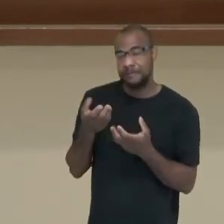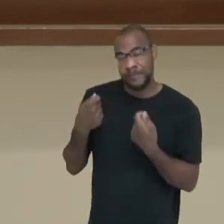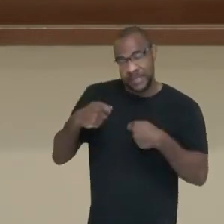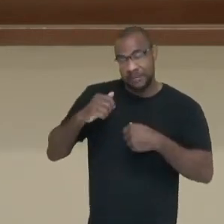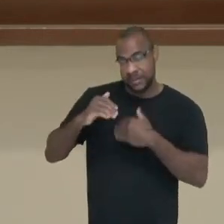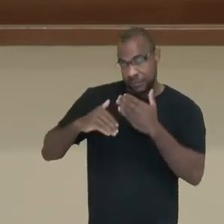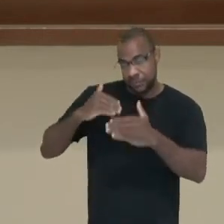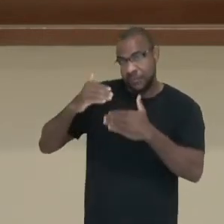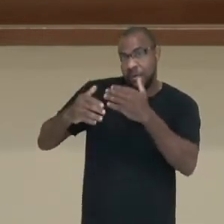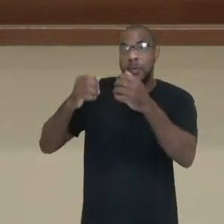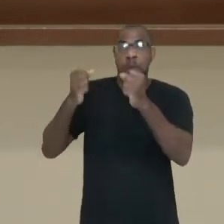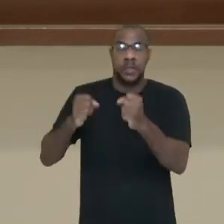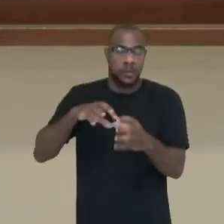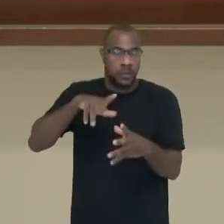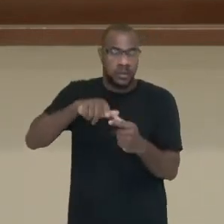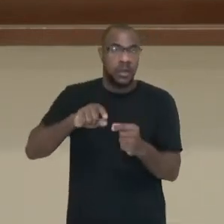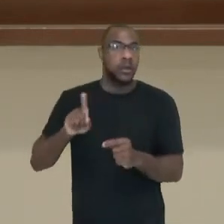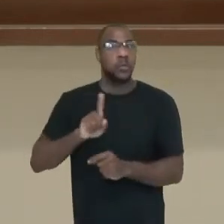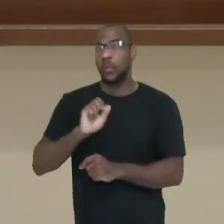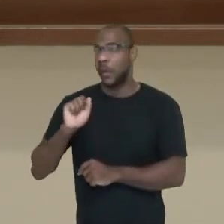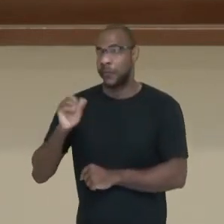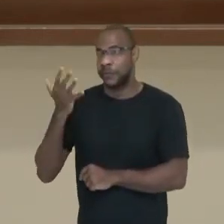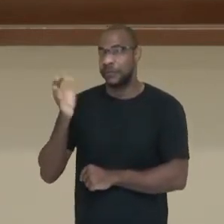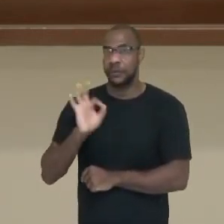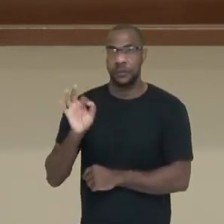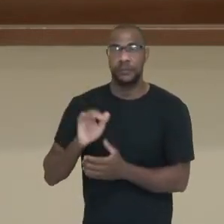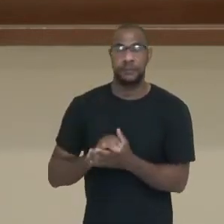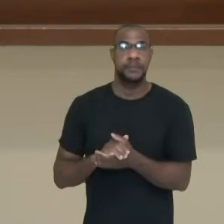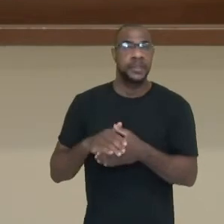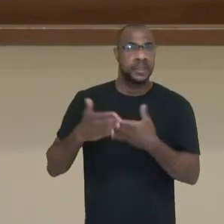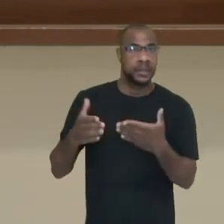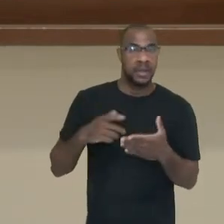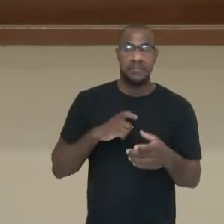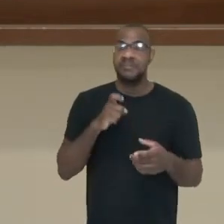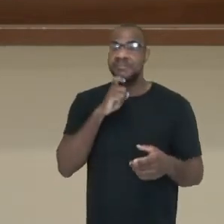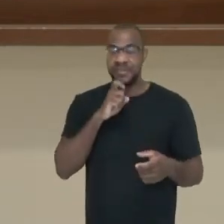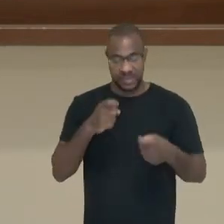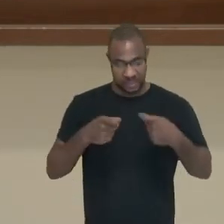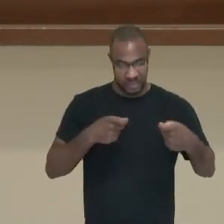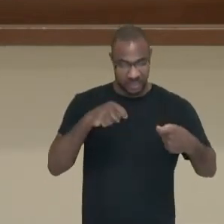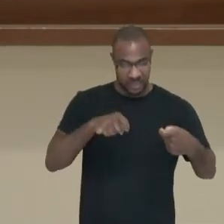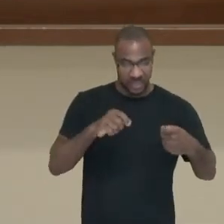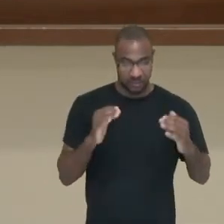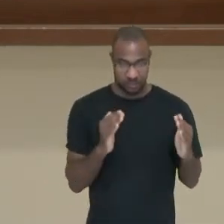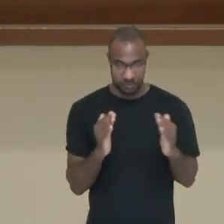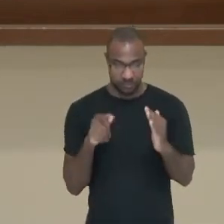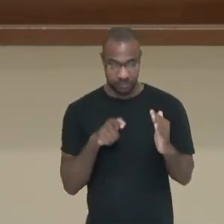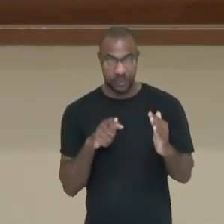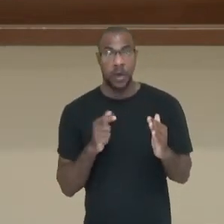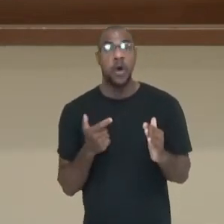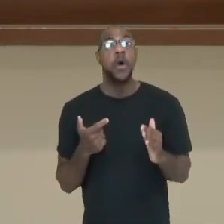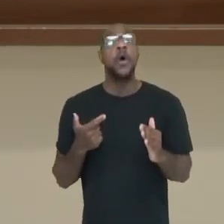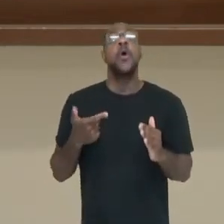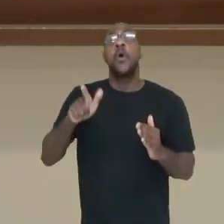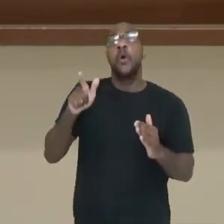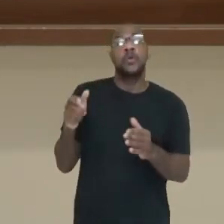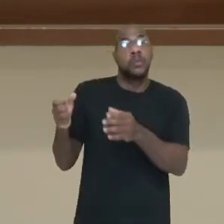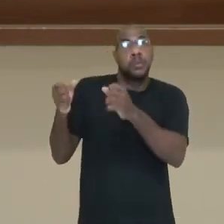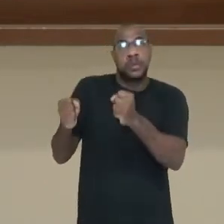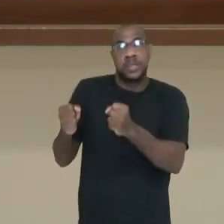mundial. Não aconteceu, porque enquanto deflagrava-se a Guerra Fria, outras potências começaram a se